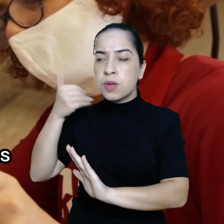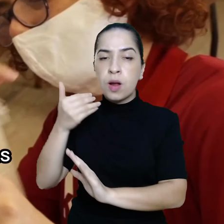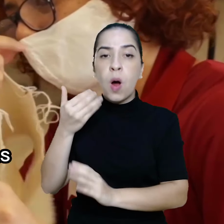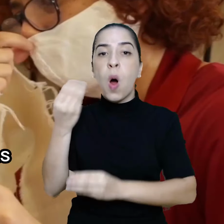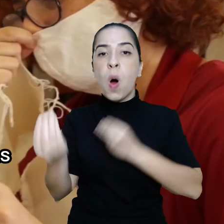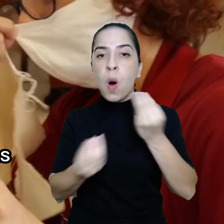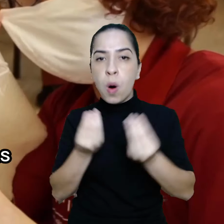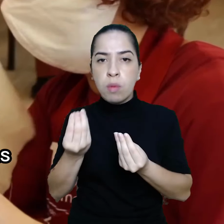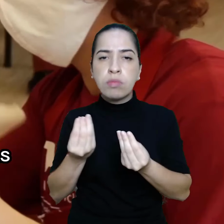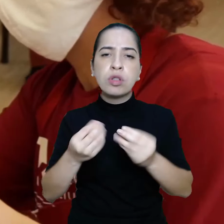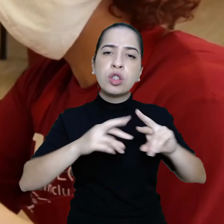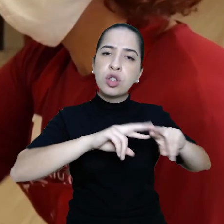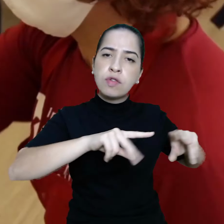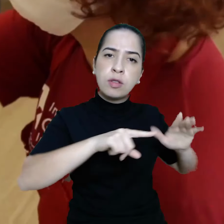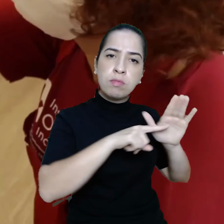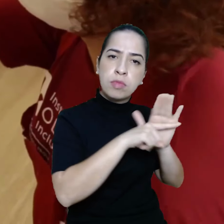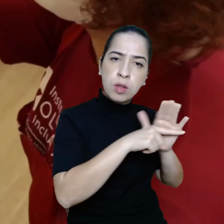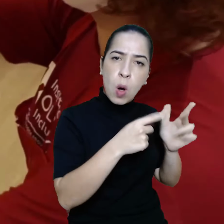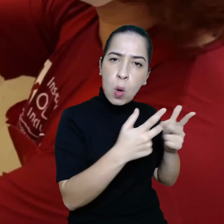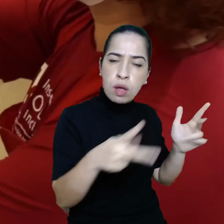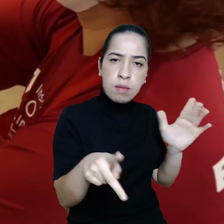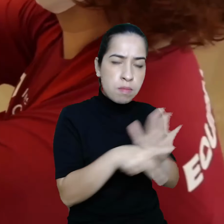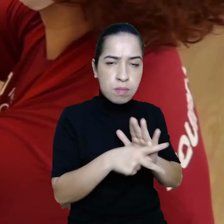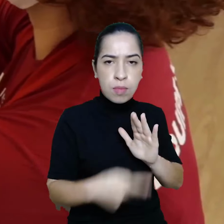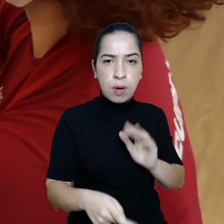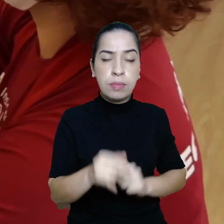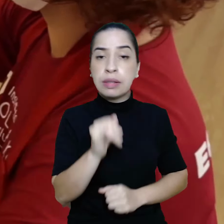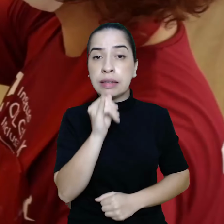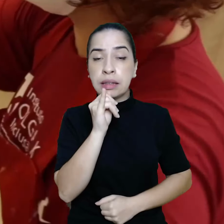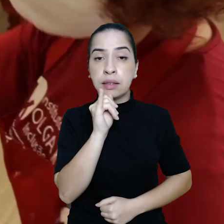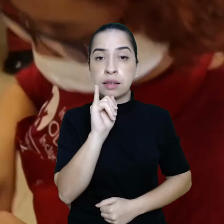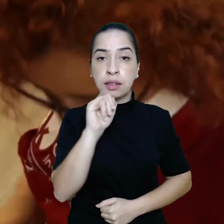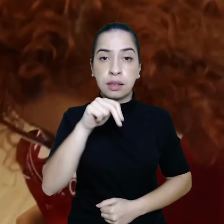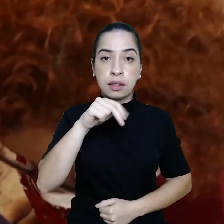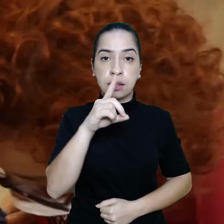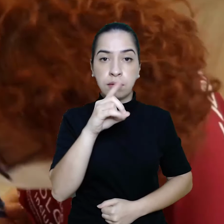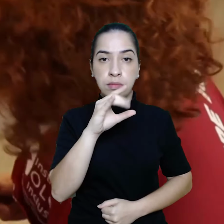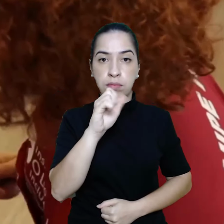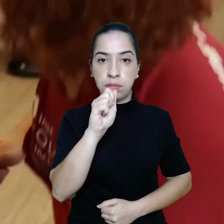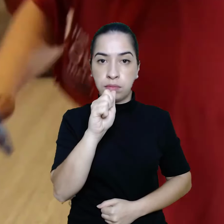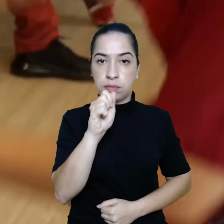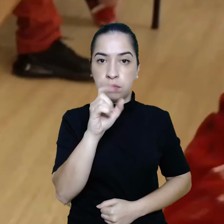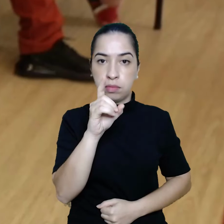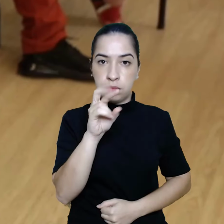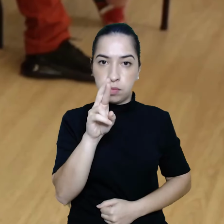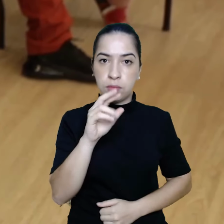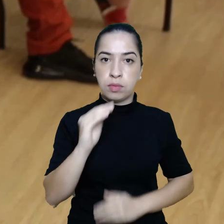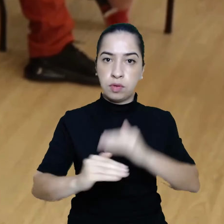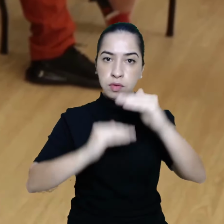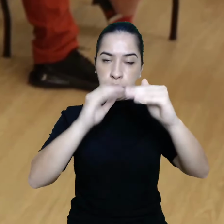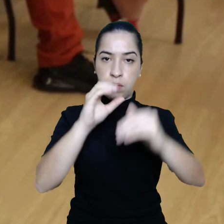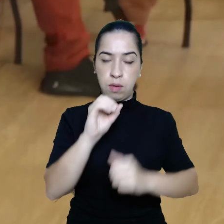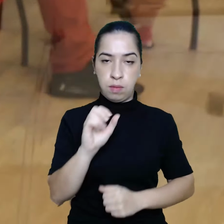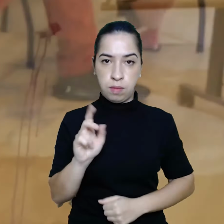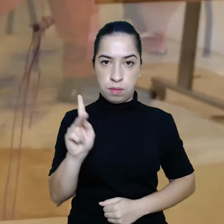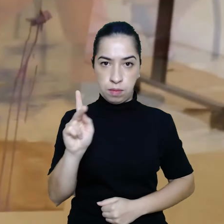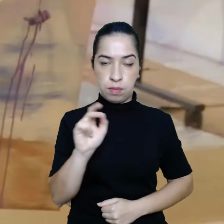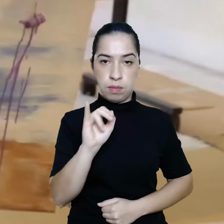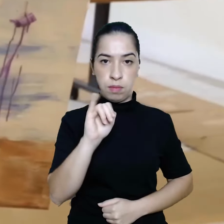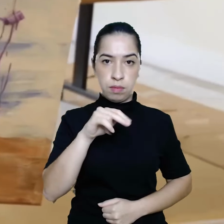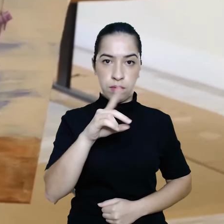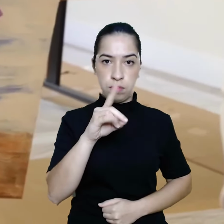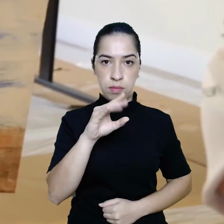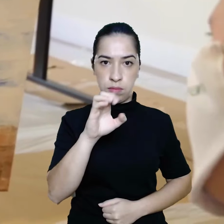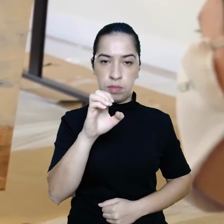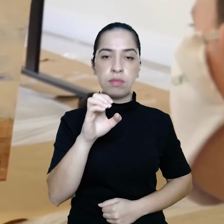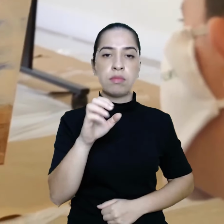as metodologias aplicadas por meio de pesquisas e instrumentos inéditos, como o Indicador de Desenvolvimento OlgaCos, o